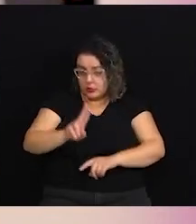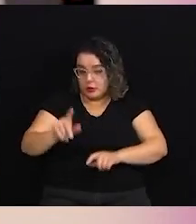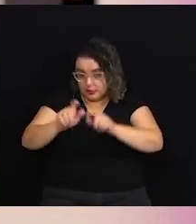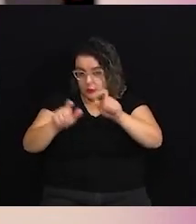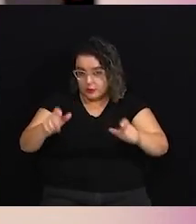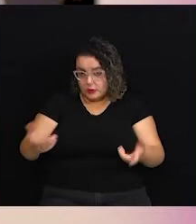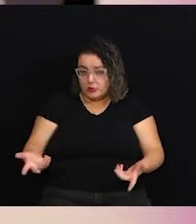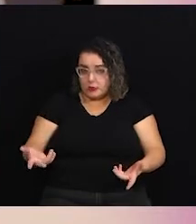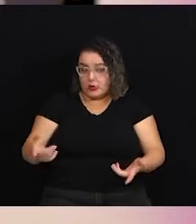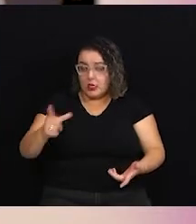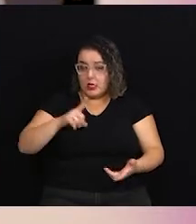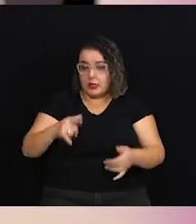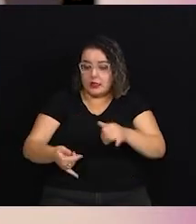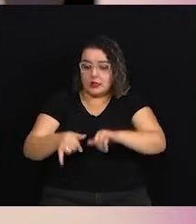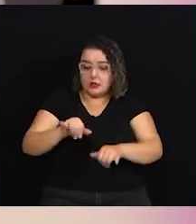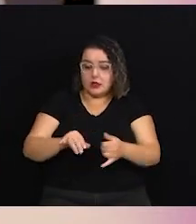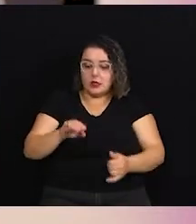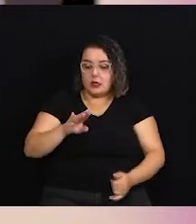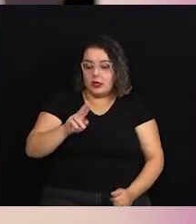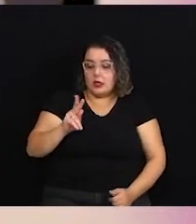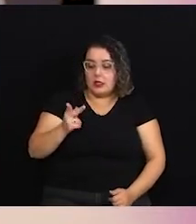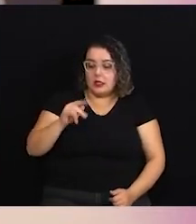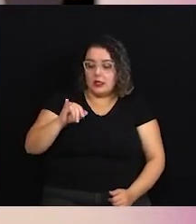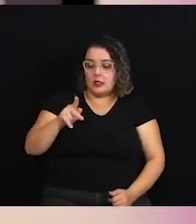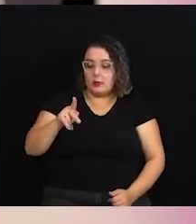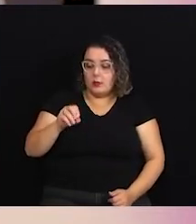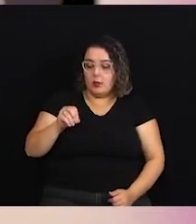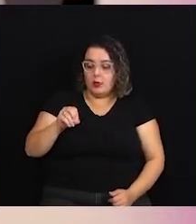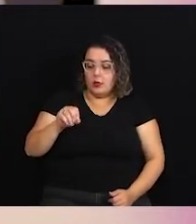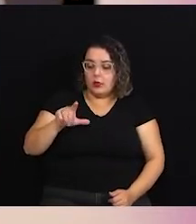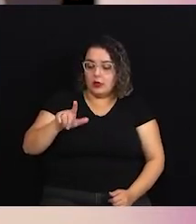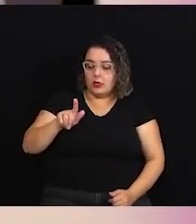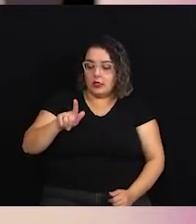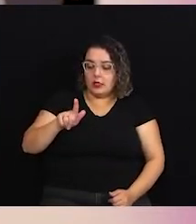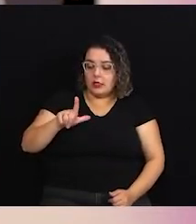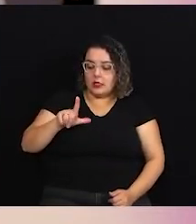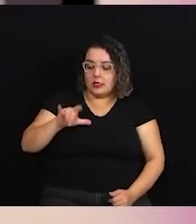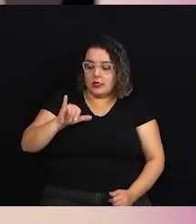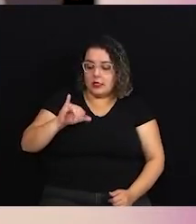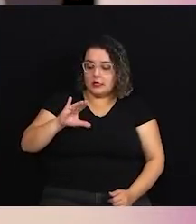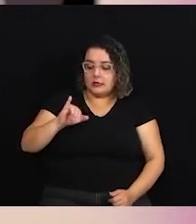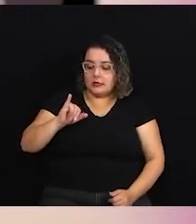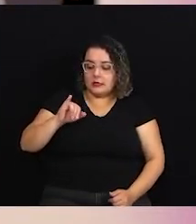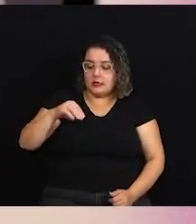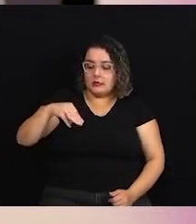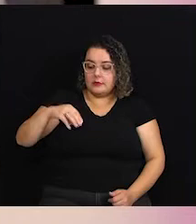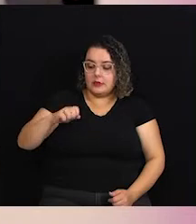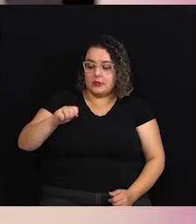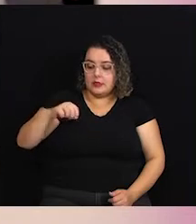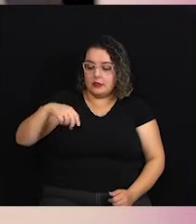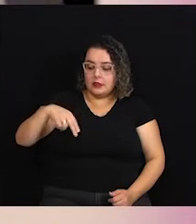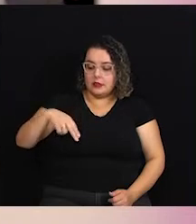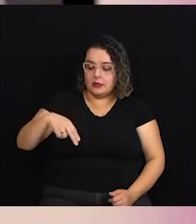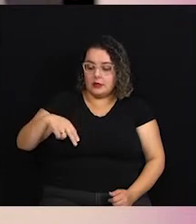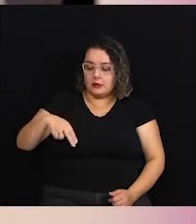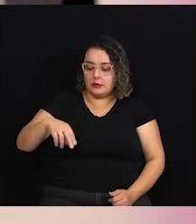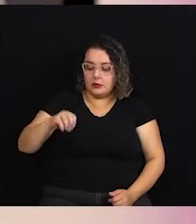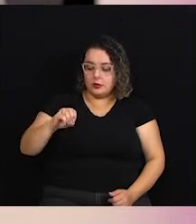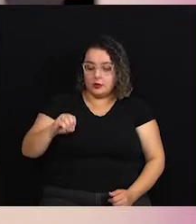ele tem essa substância de público e mento e cabem tão baixando açucar no sangue da pessoa